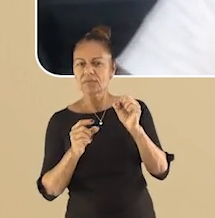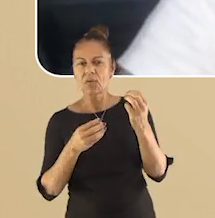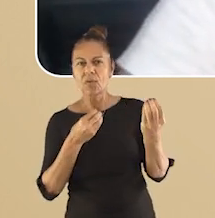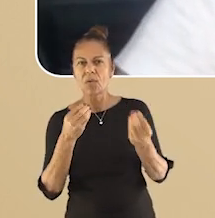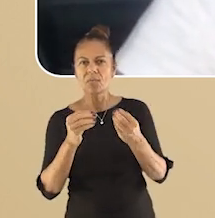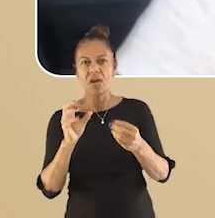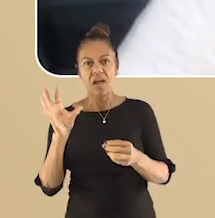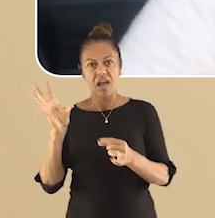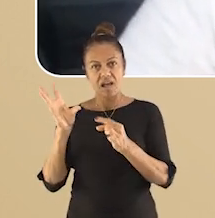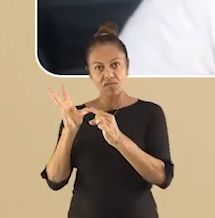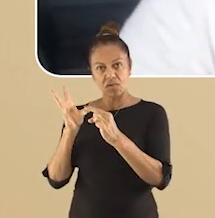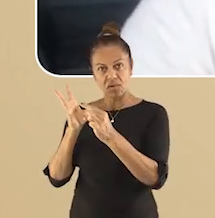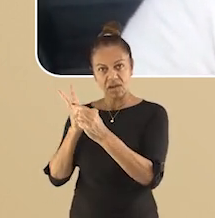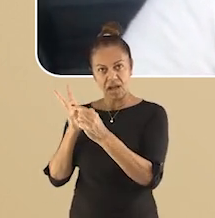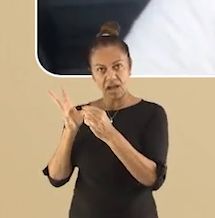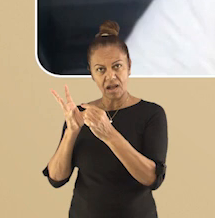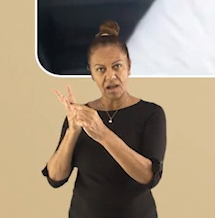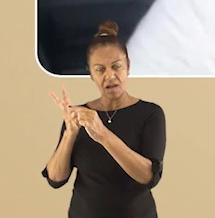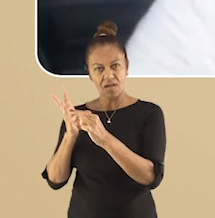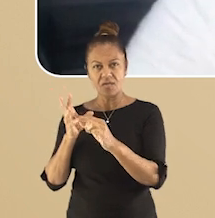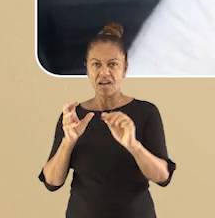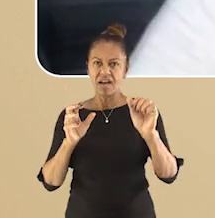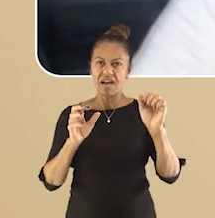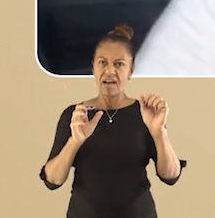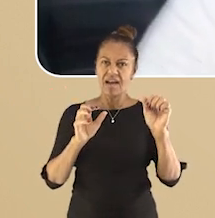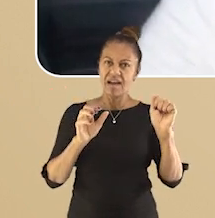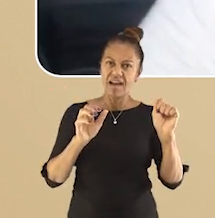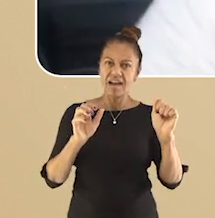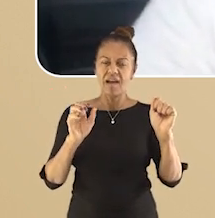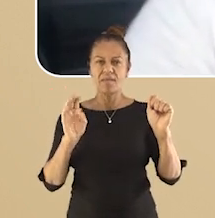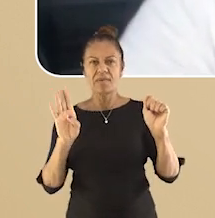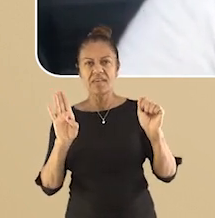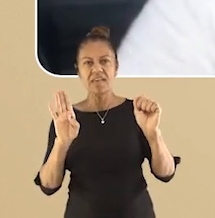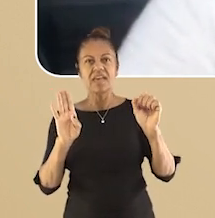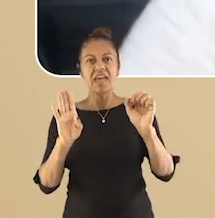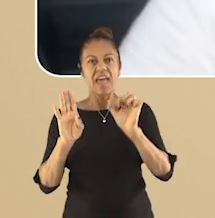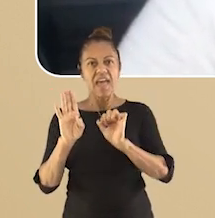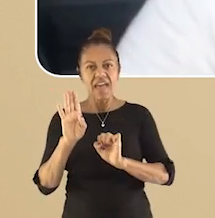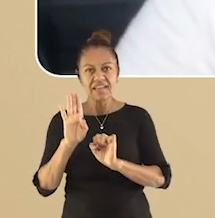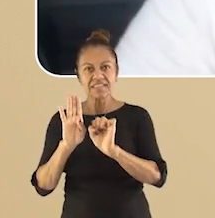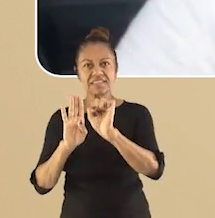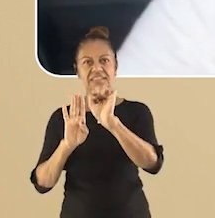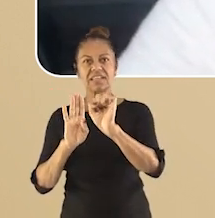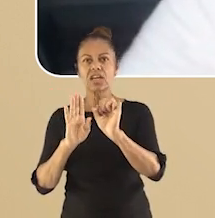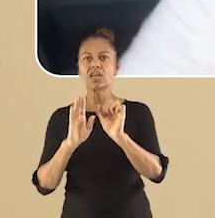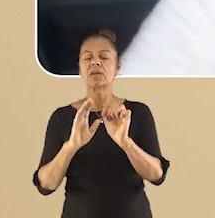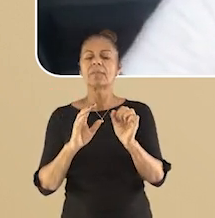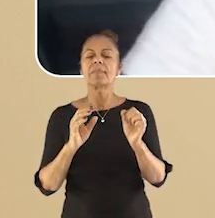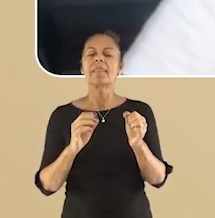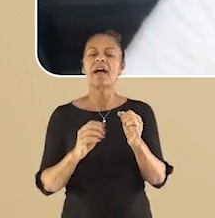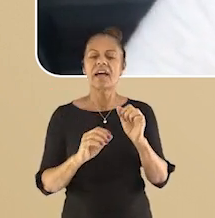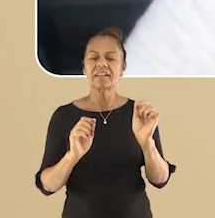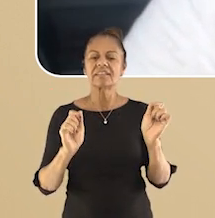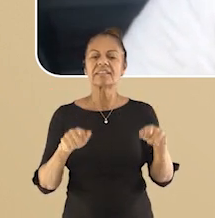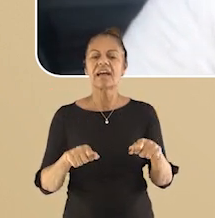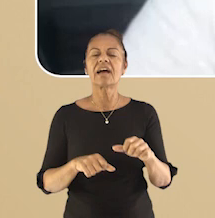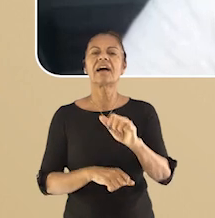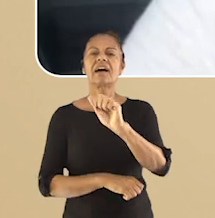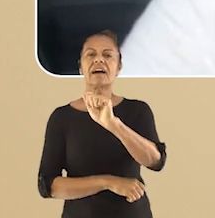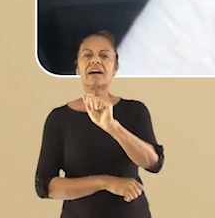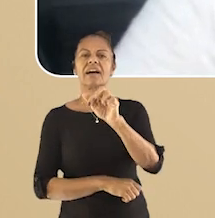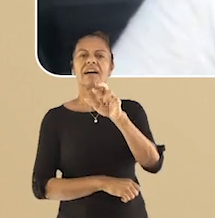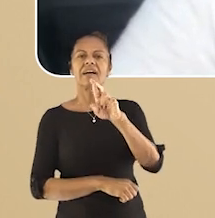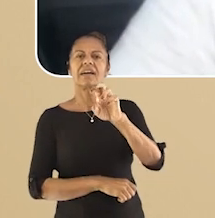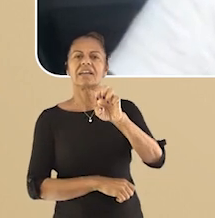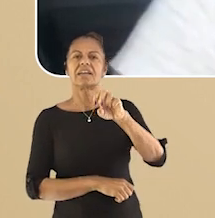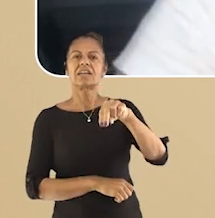pelos sufixos oso e osa, indicando abundância ou estado pleno, como por exemplo nas palavras